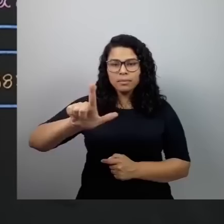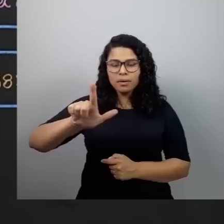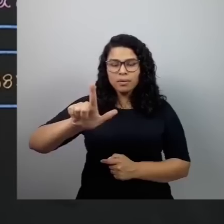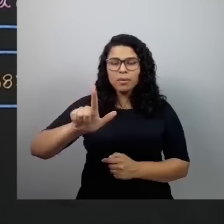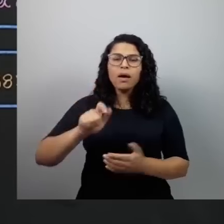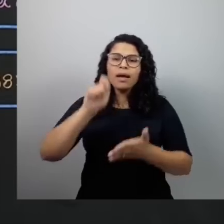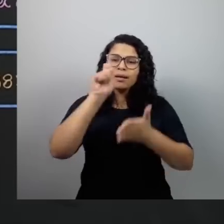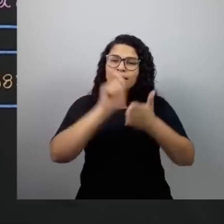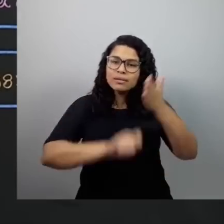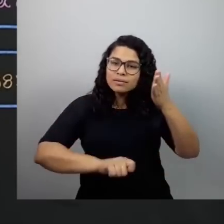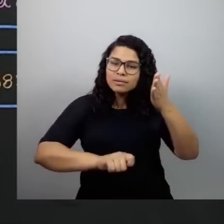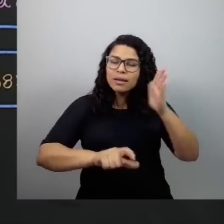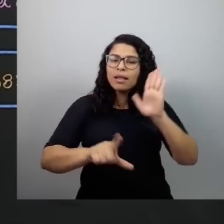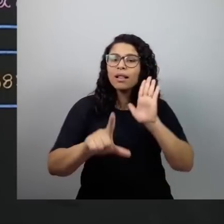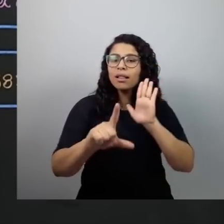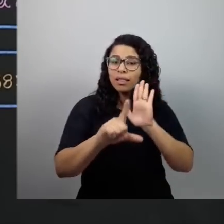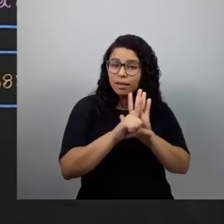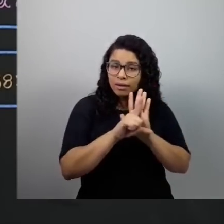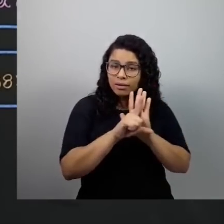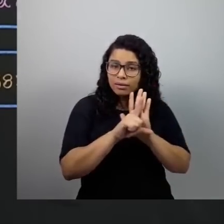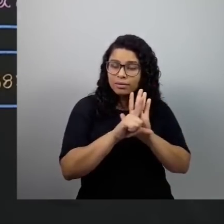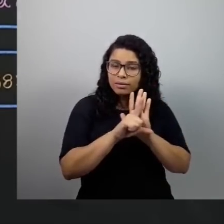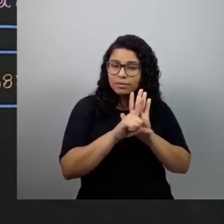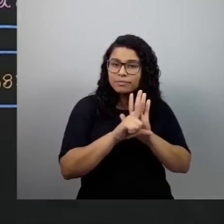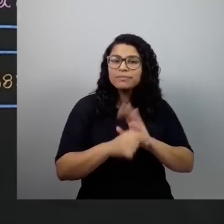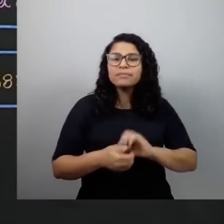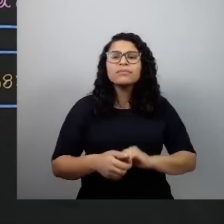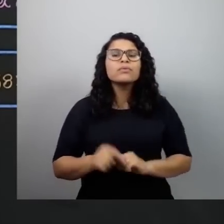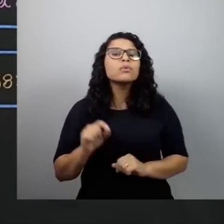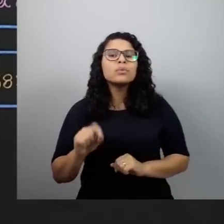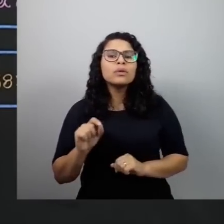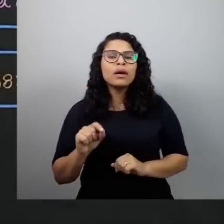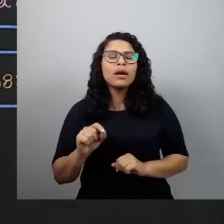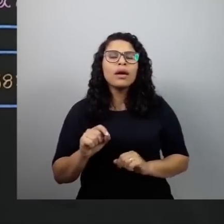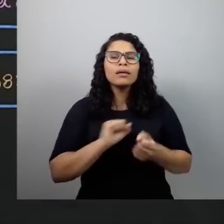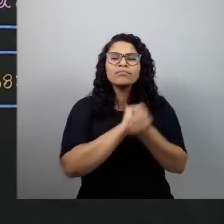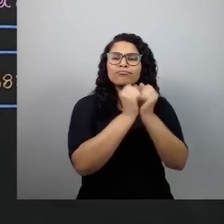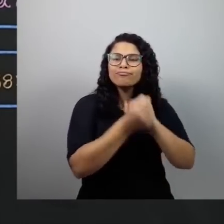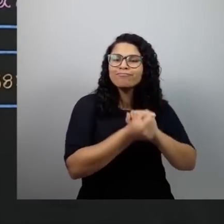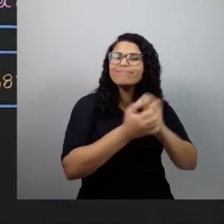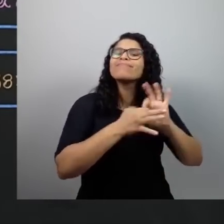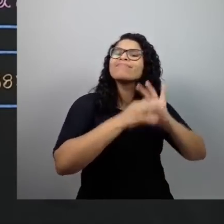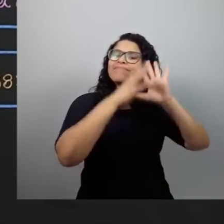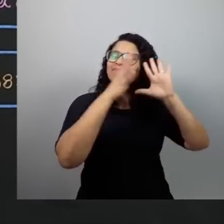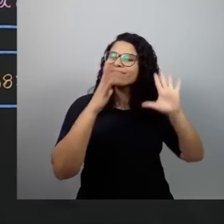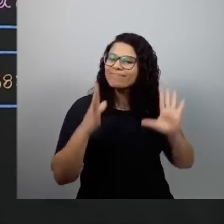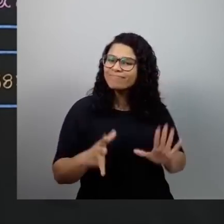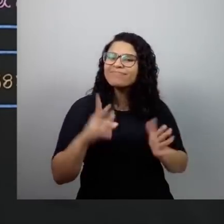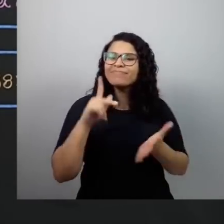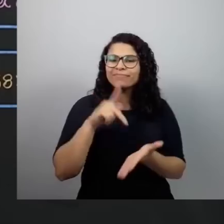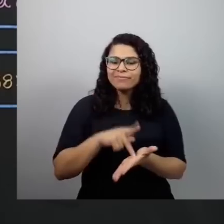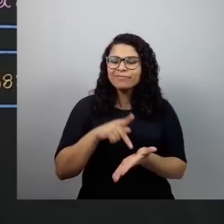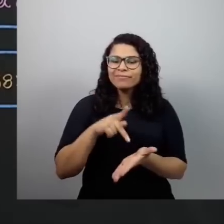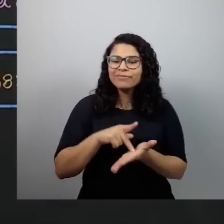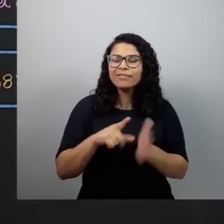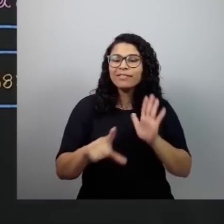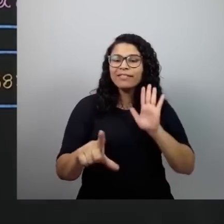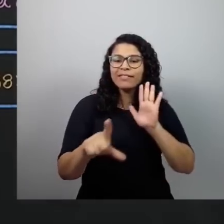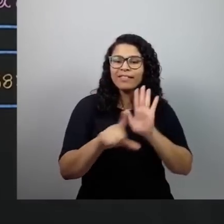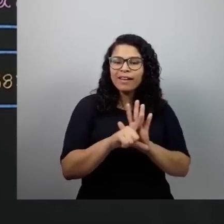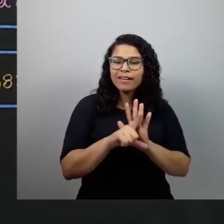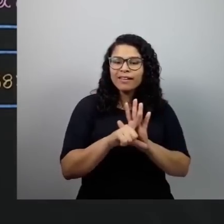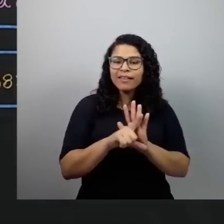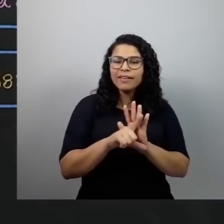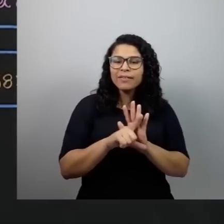Áurea. A princesa Isabel assina a Lei Áurea, que abole definitivamente essa instituição